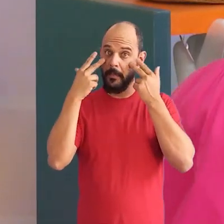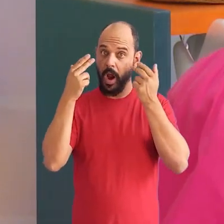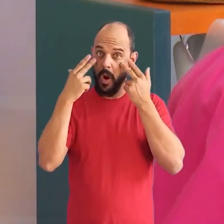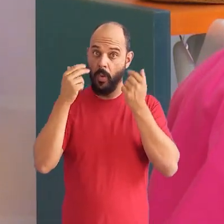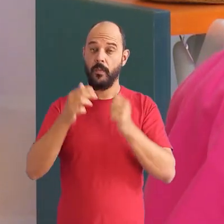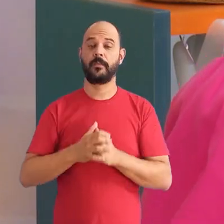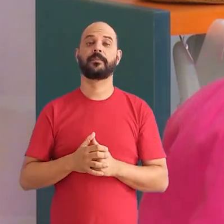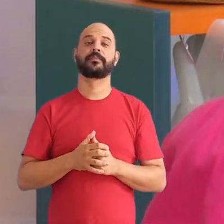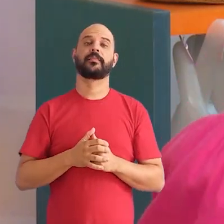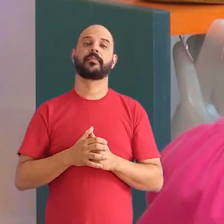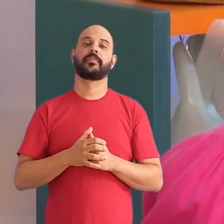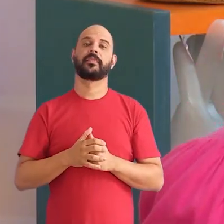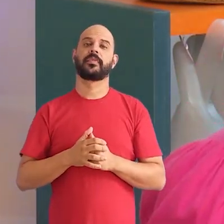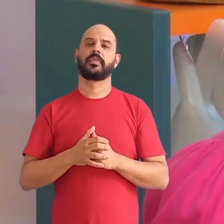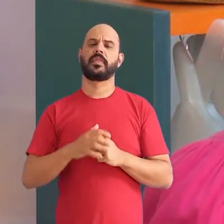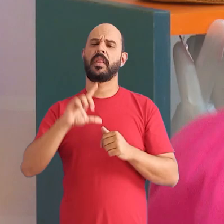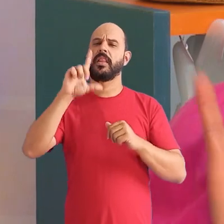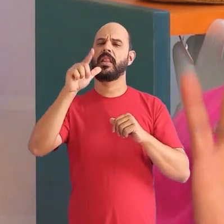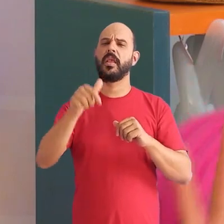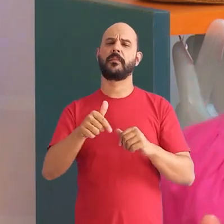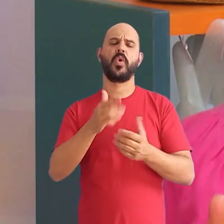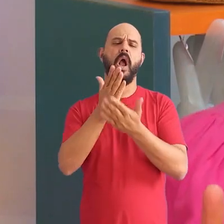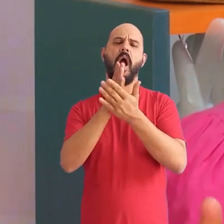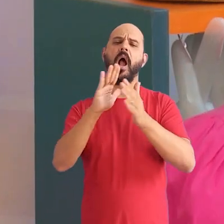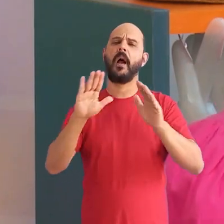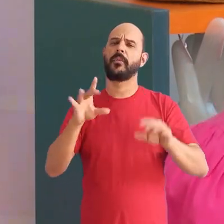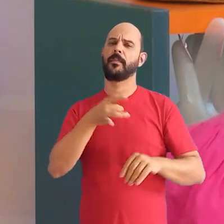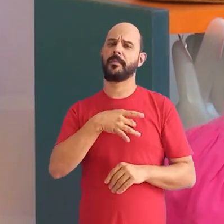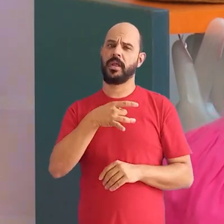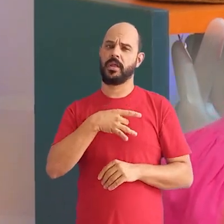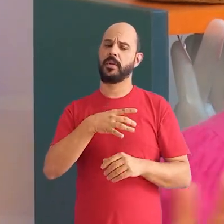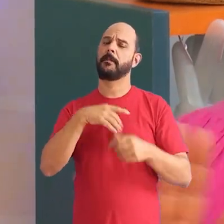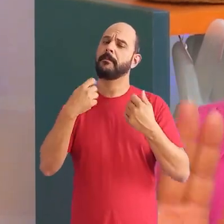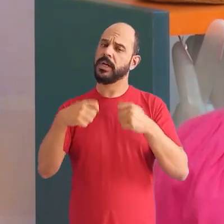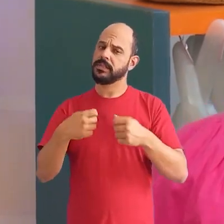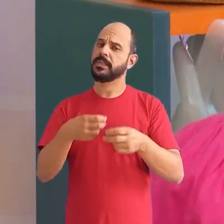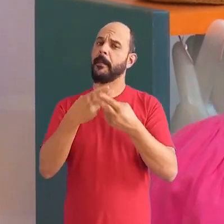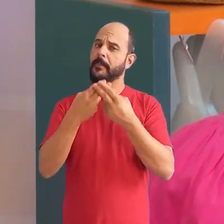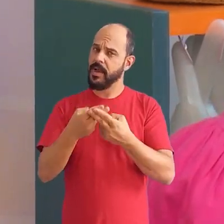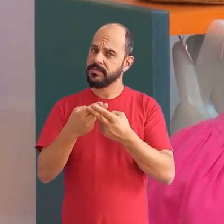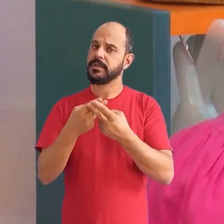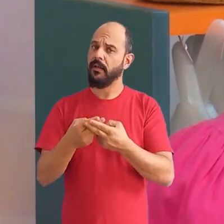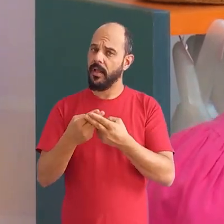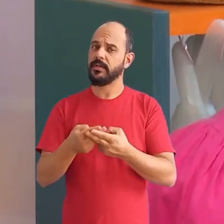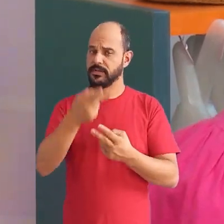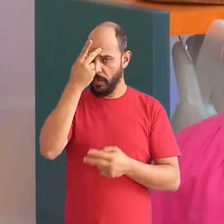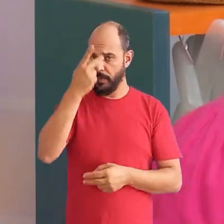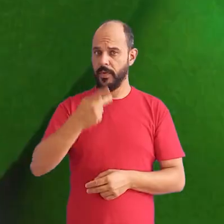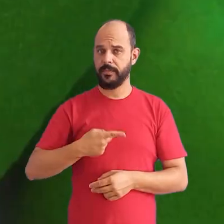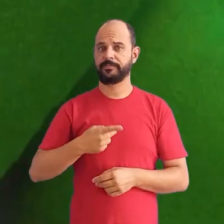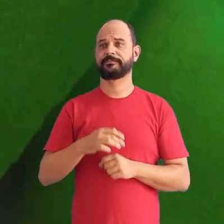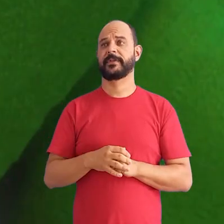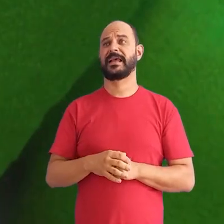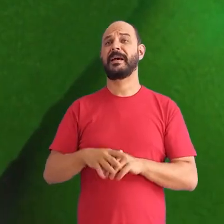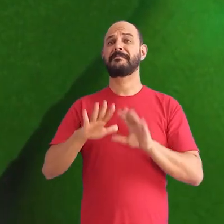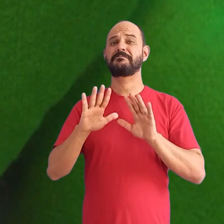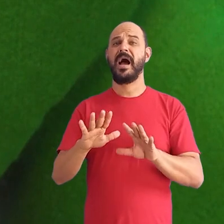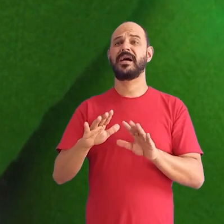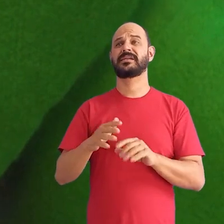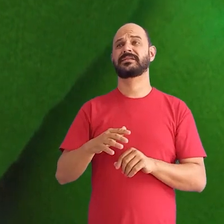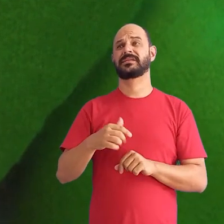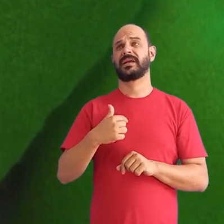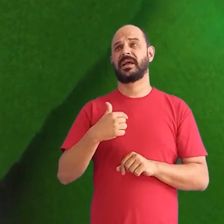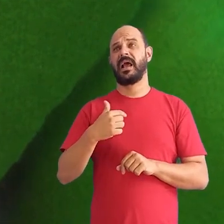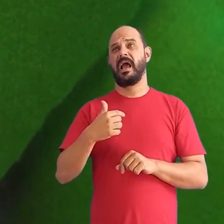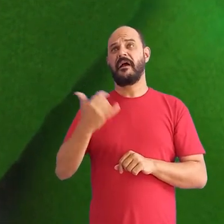medo é normal, mas que ele também vai passar. É só ter um pouquinho de paciência com você mesmo. E se a história